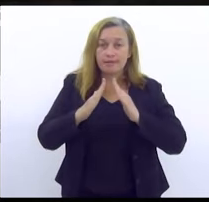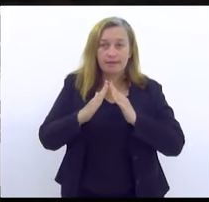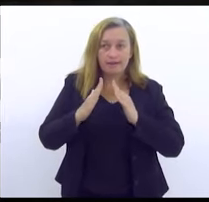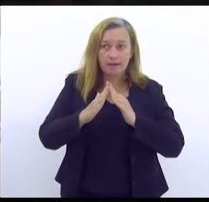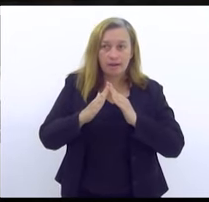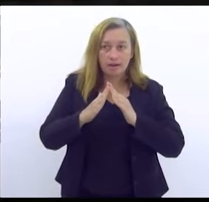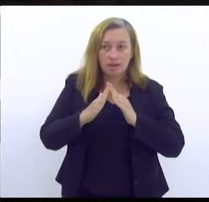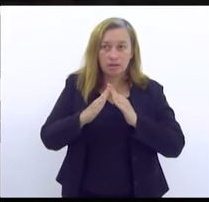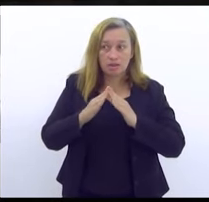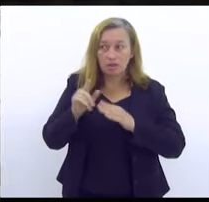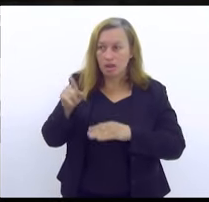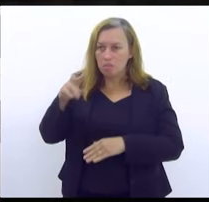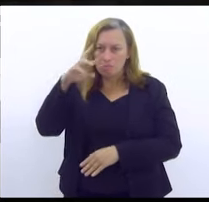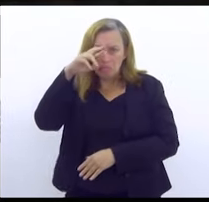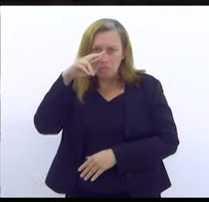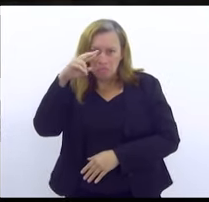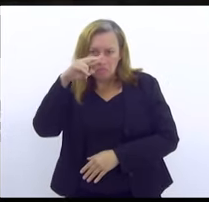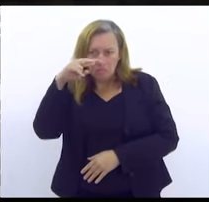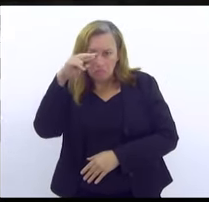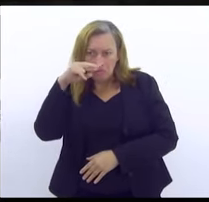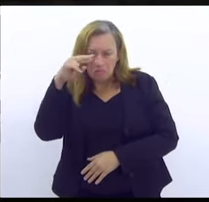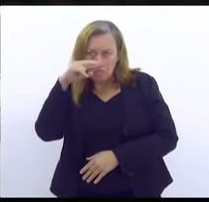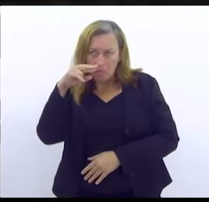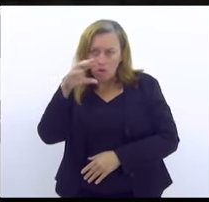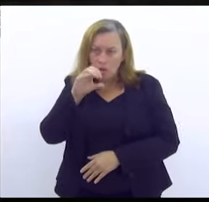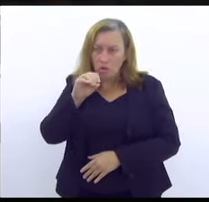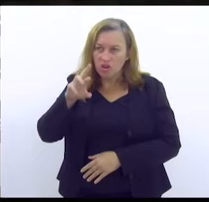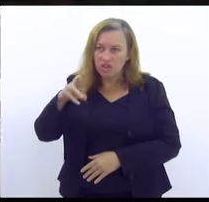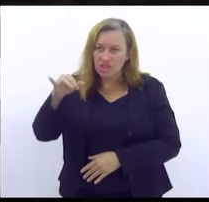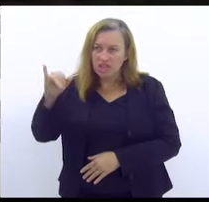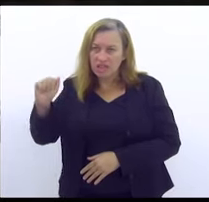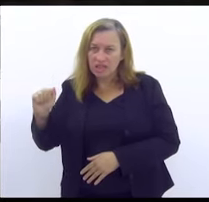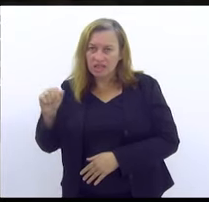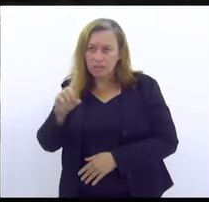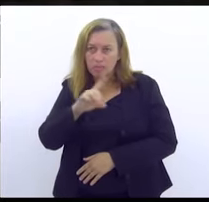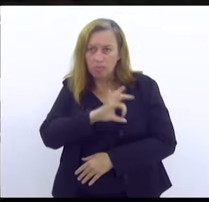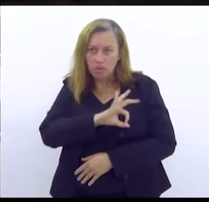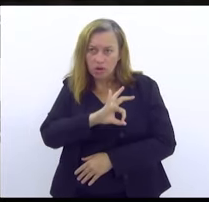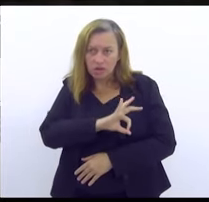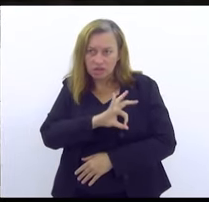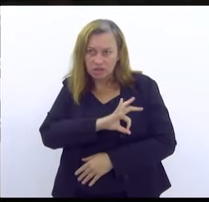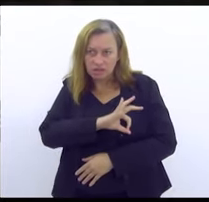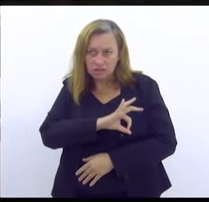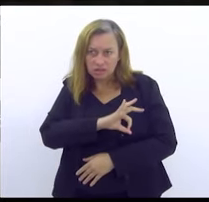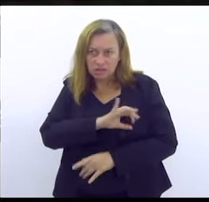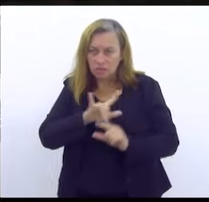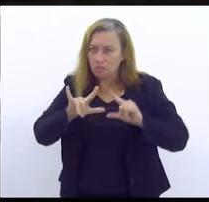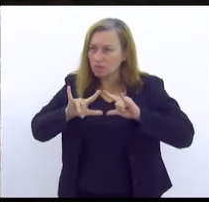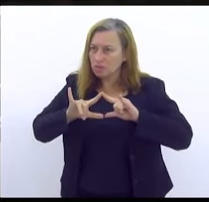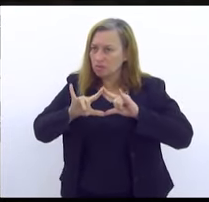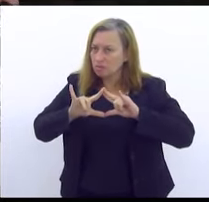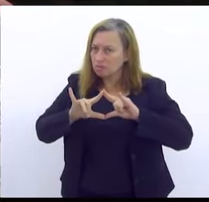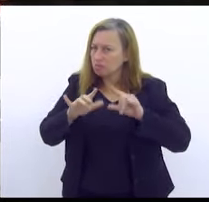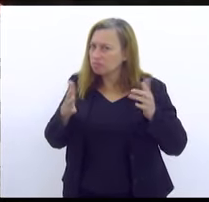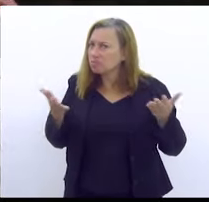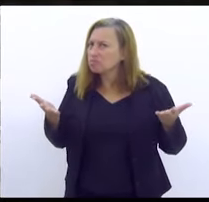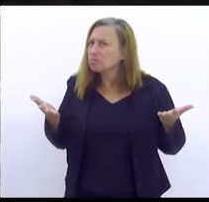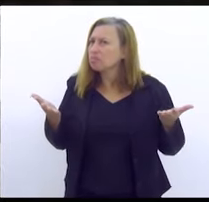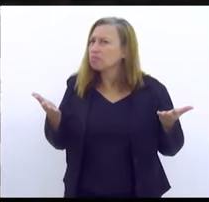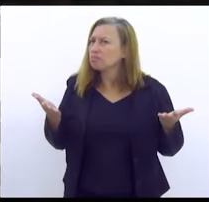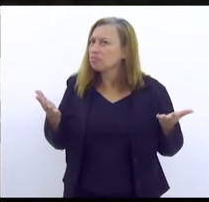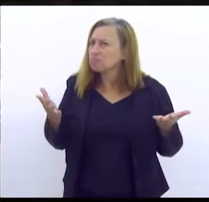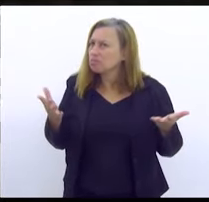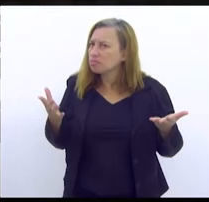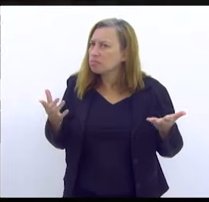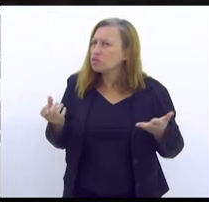era investigadora da Corregedoria da Polícia, que investigava milicianos, tem